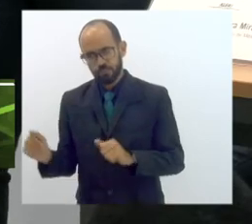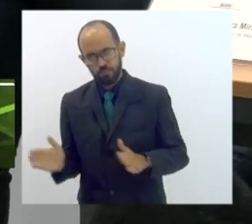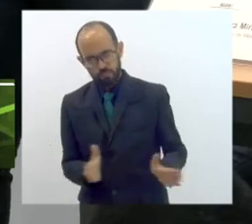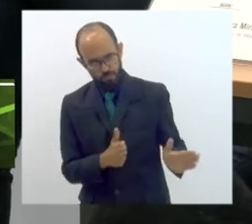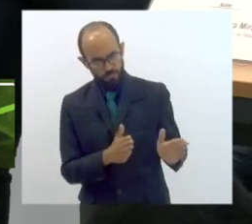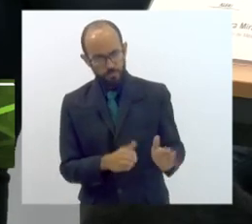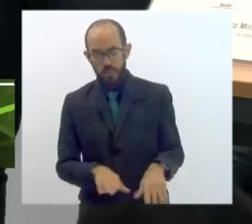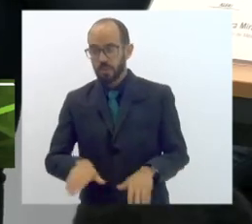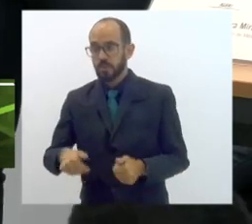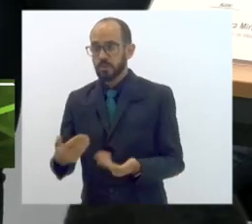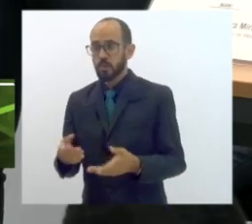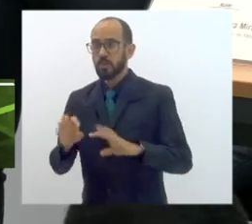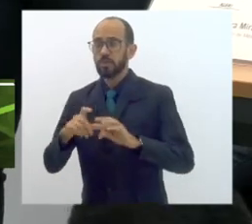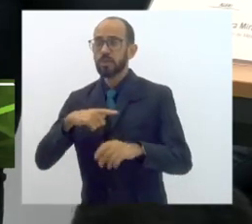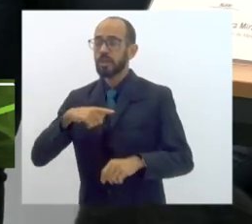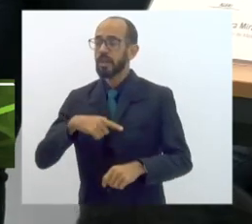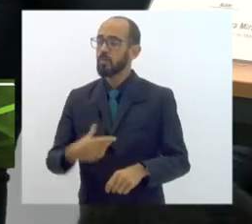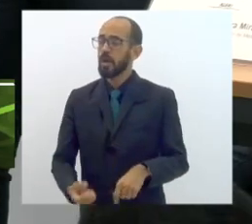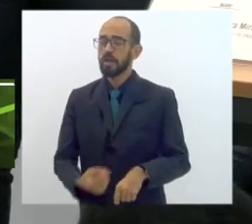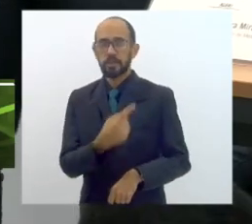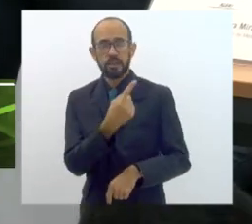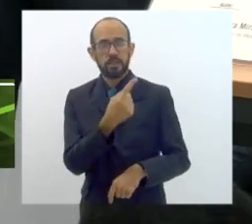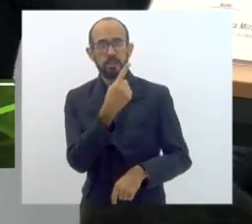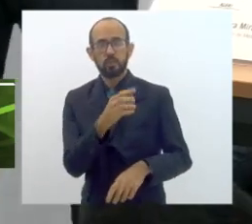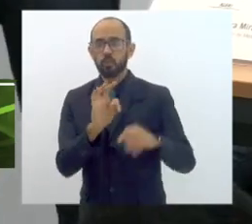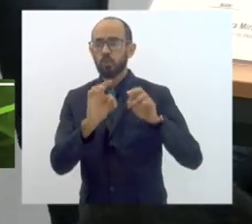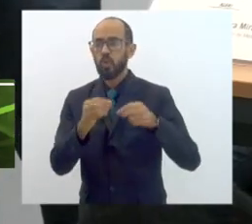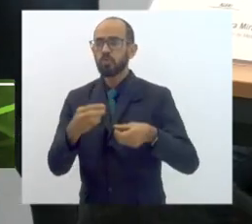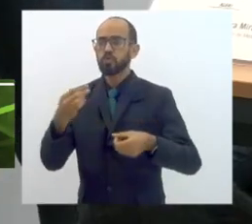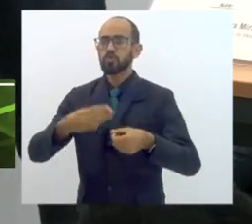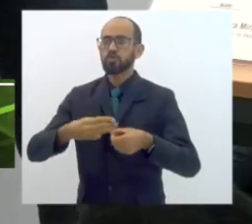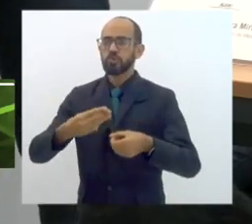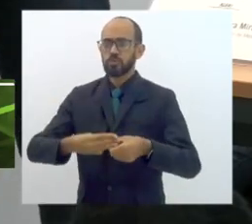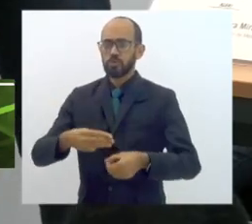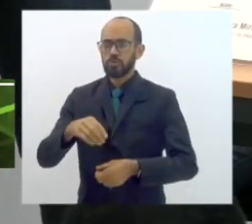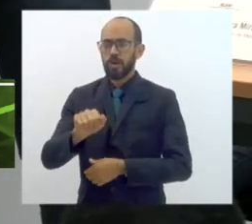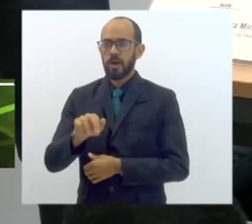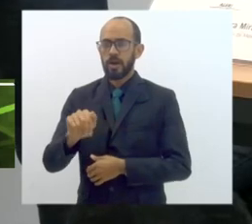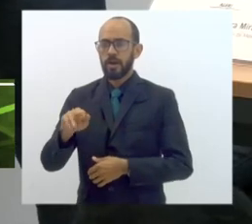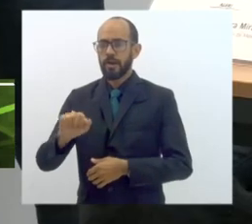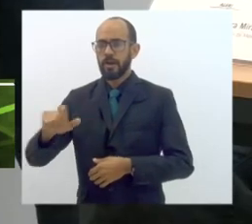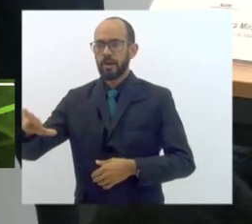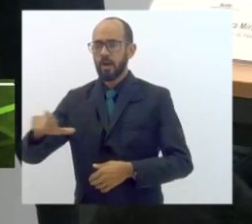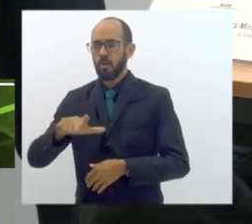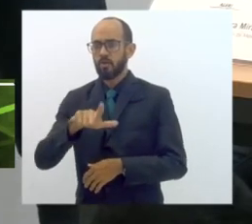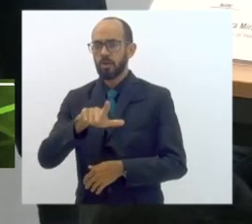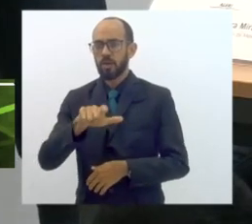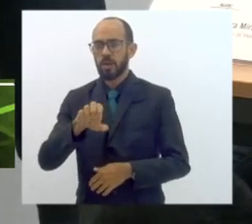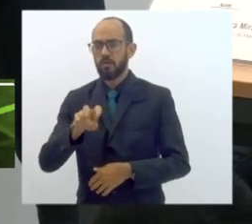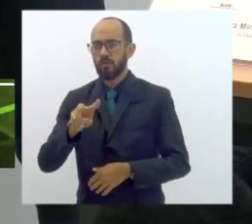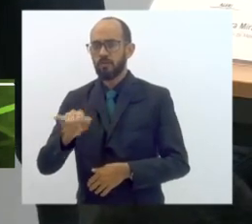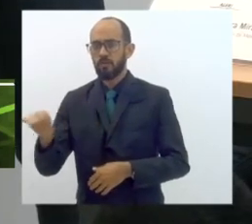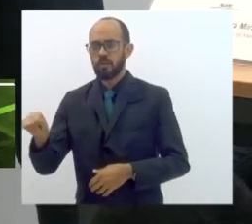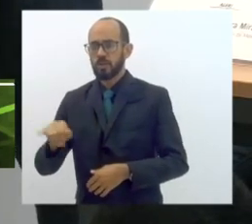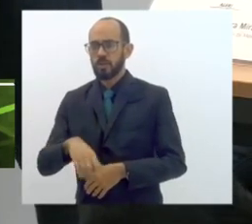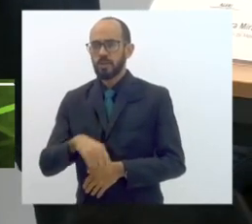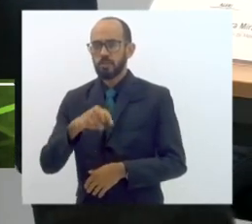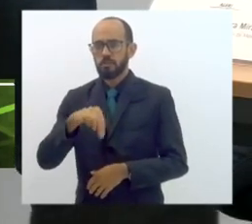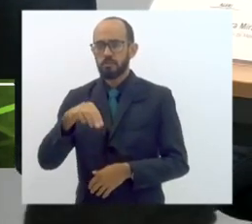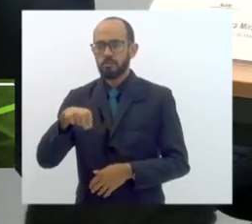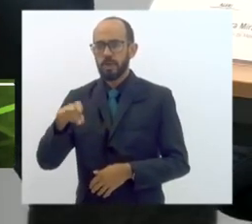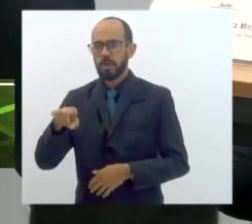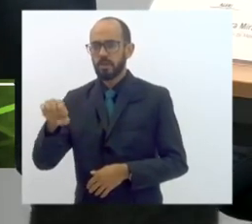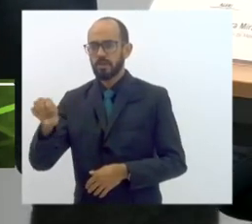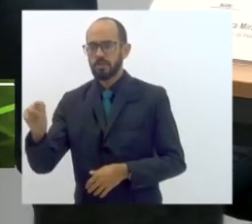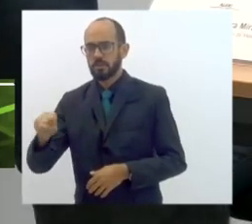eu tenho todos os municípios que hoje fazem parte do consórcio: Areal, Levi Gasparian, Engenheiro Paulo de Fronten, Mendes, Miguel